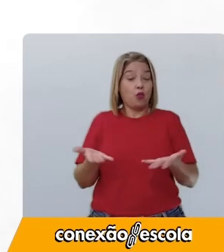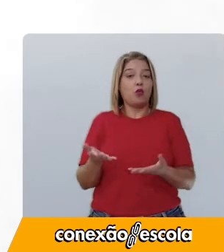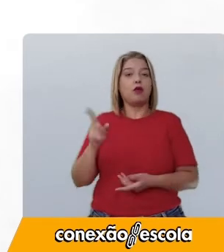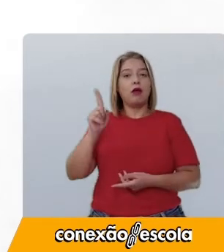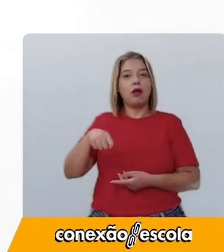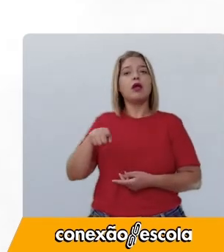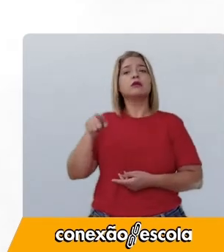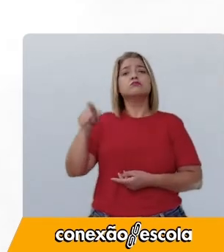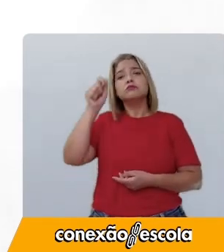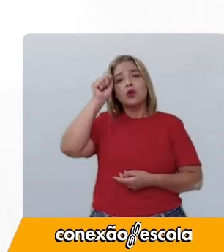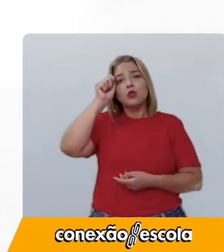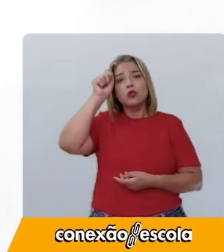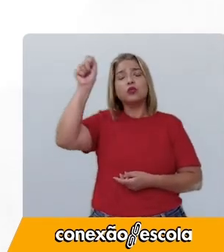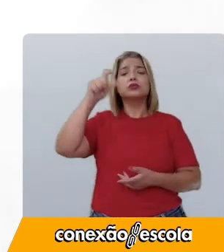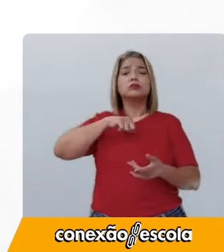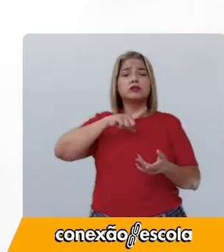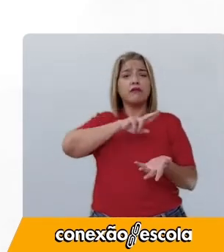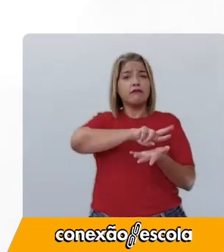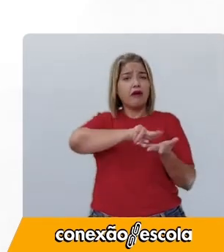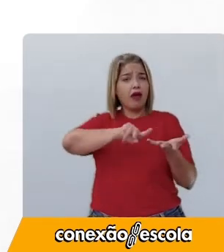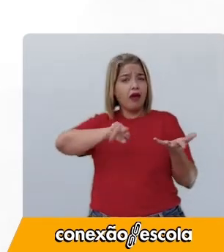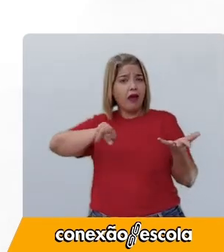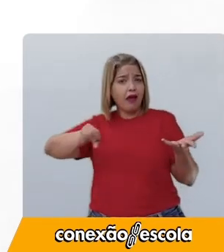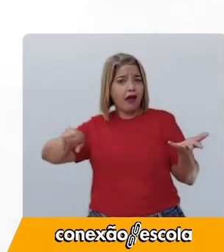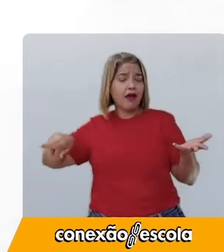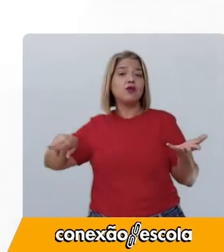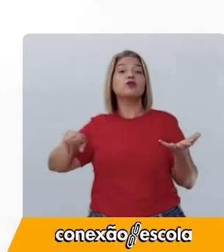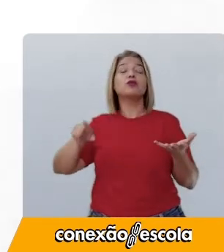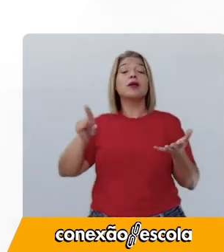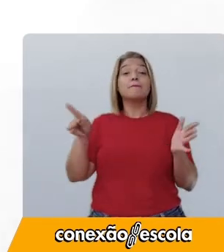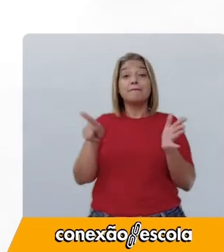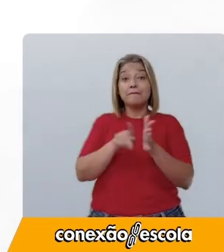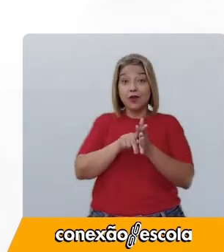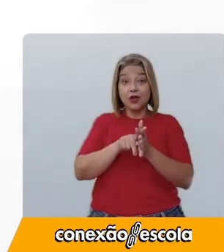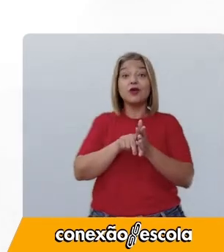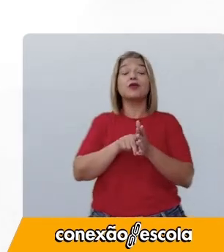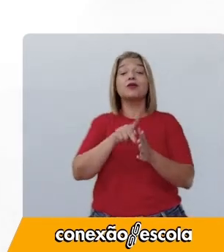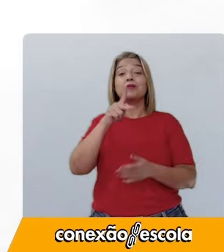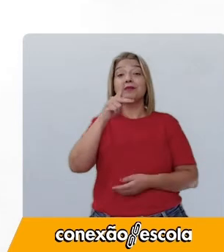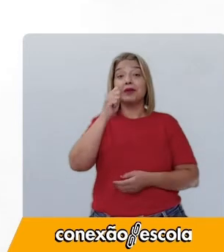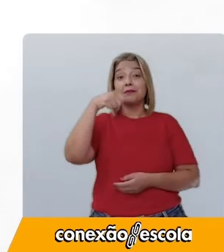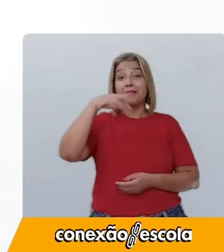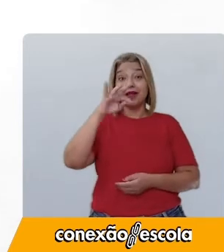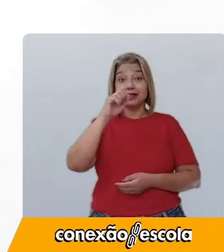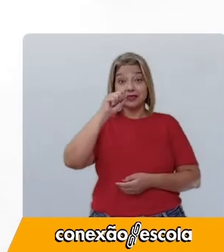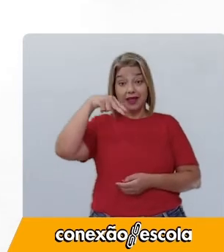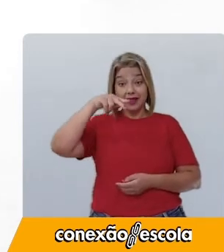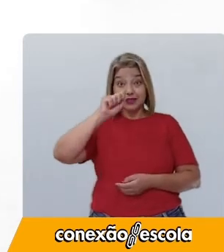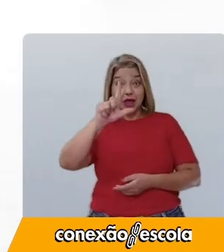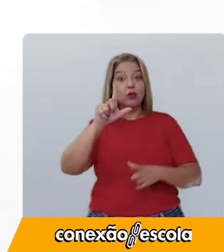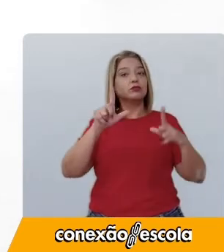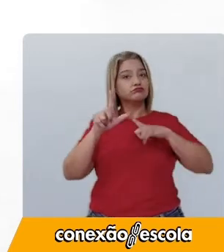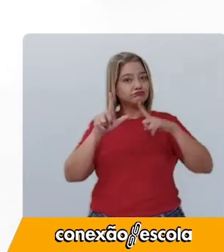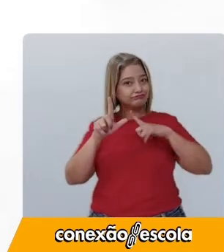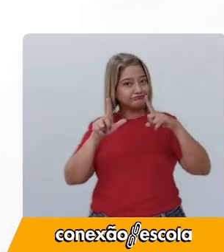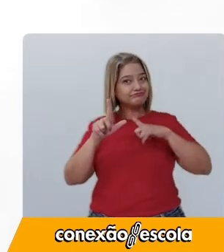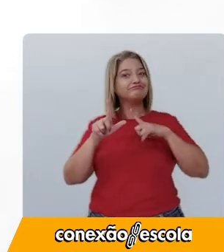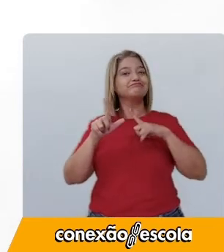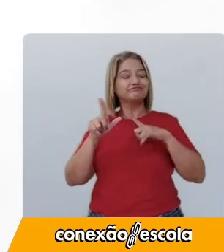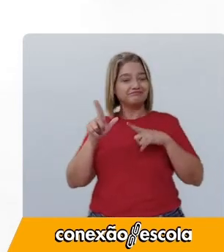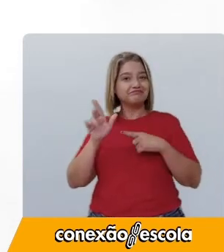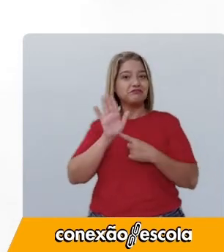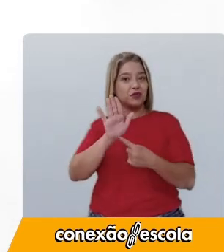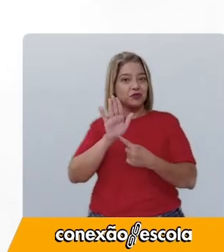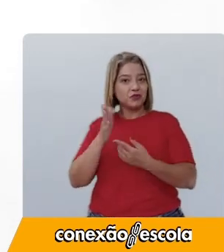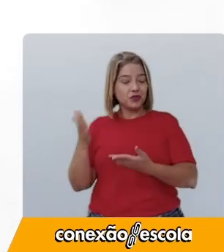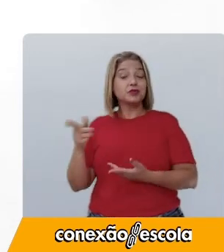nos quais elementos regionais do Pantanal aparecem. Manuel nasceu